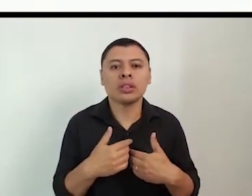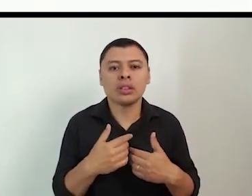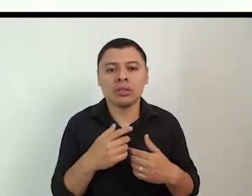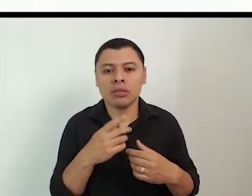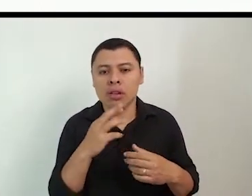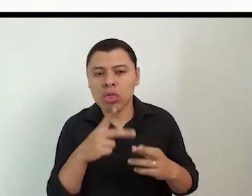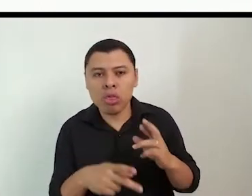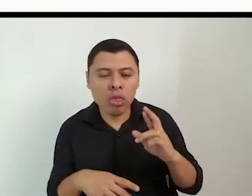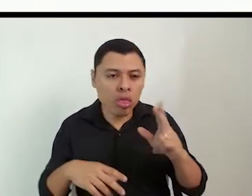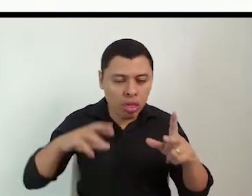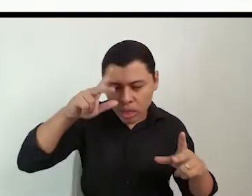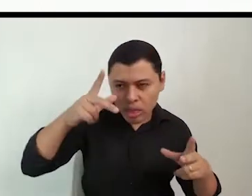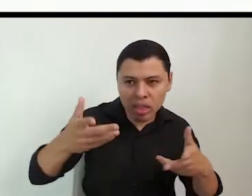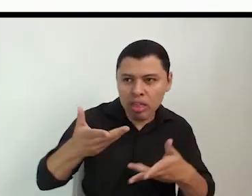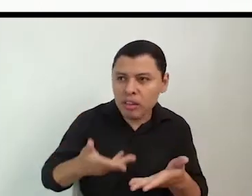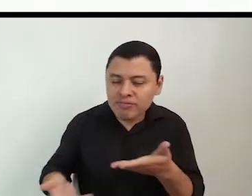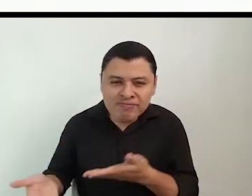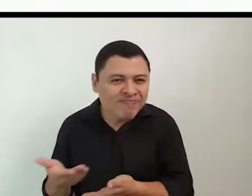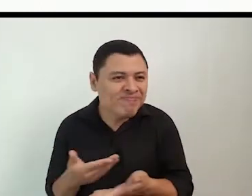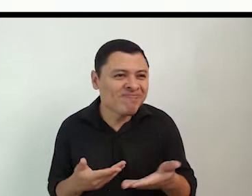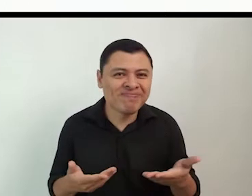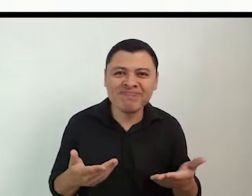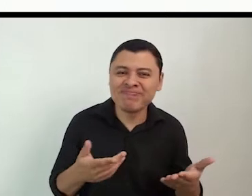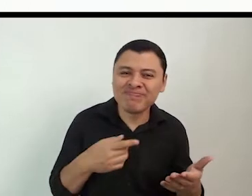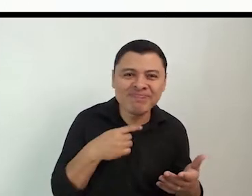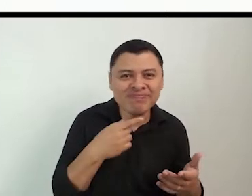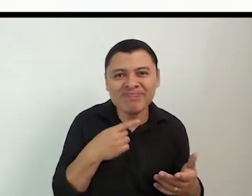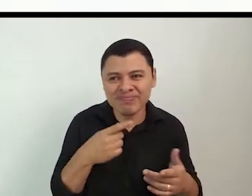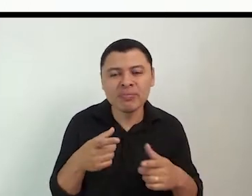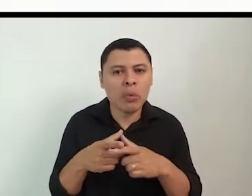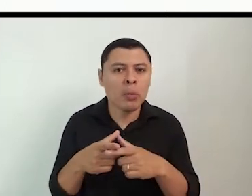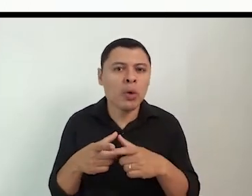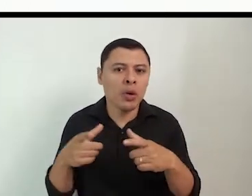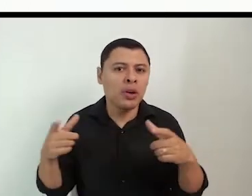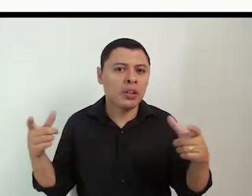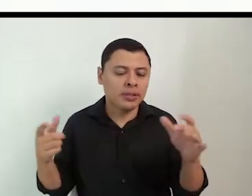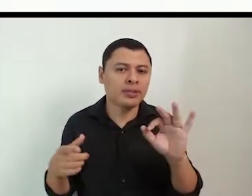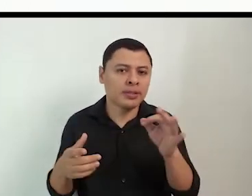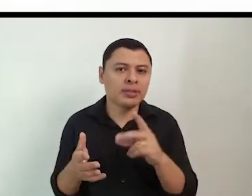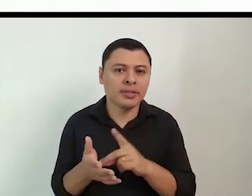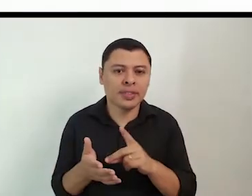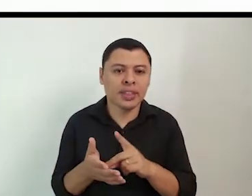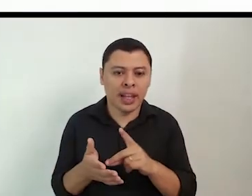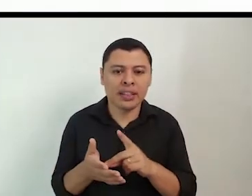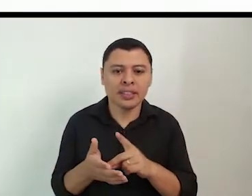desajeitados socialmente, o que realmente é, na maioria, né, na maioria das vezes, muito